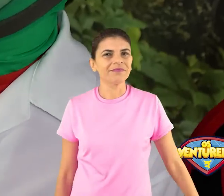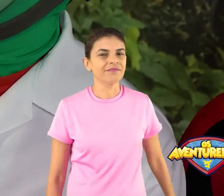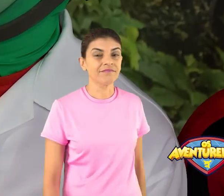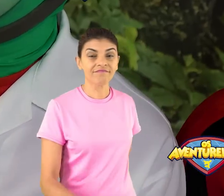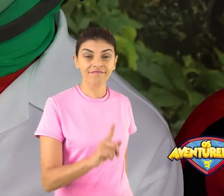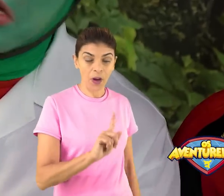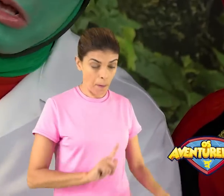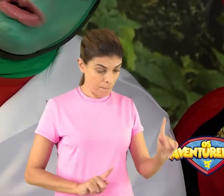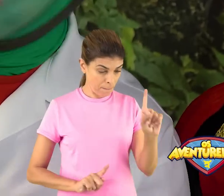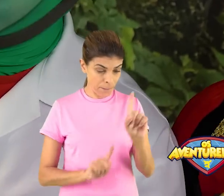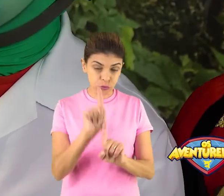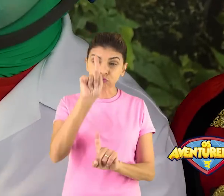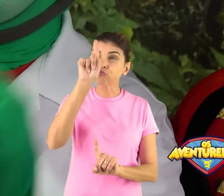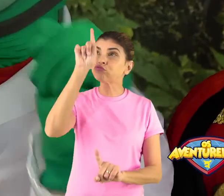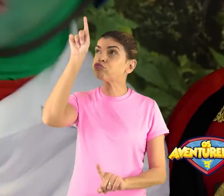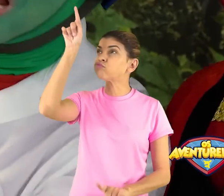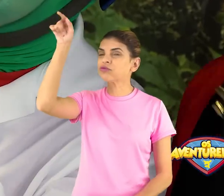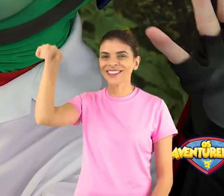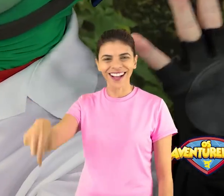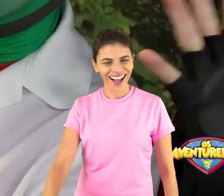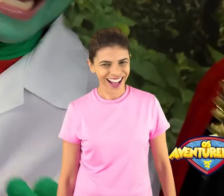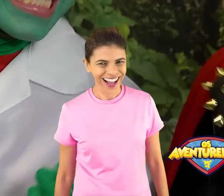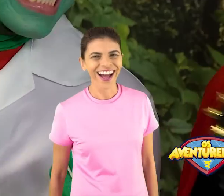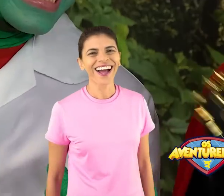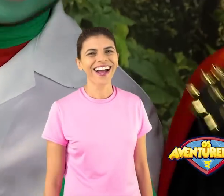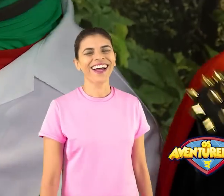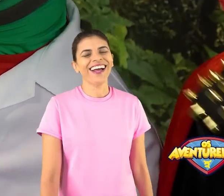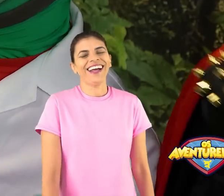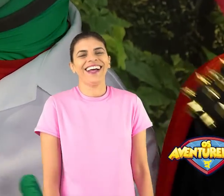Eu mandei o Aventureiro Azul para o espaço!